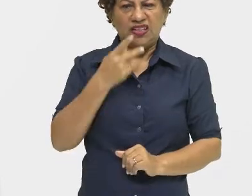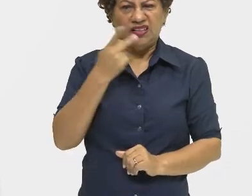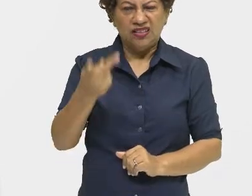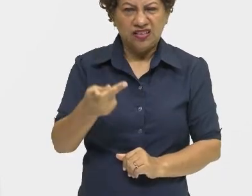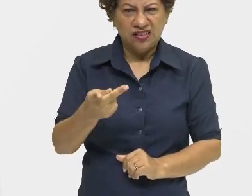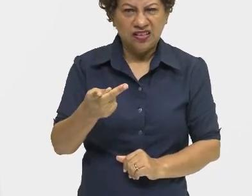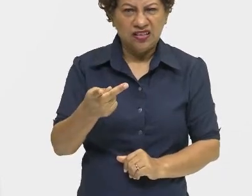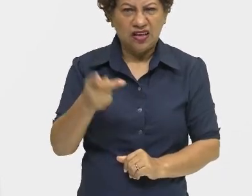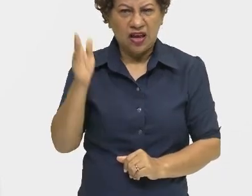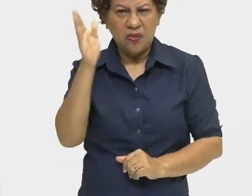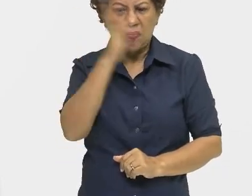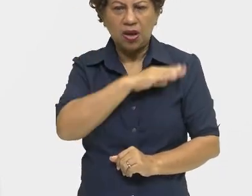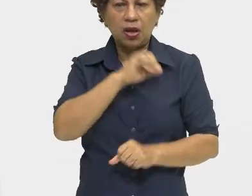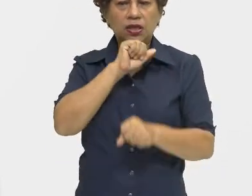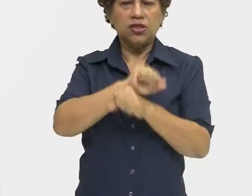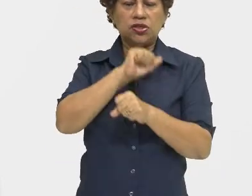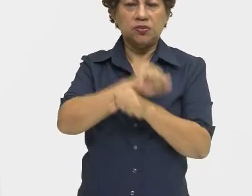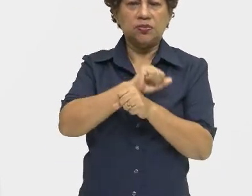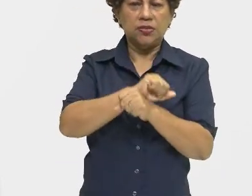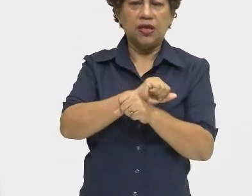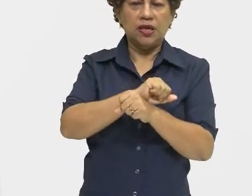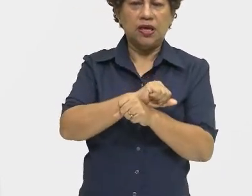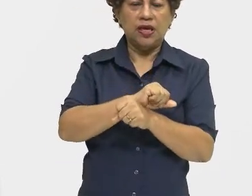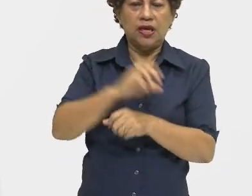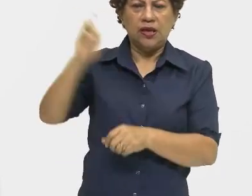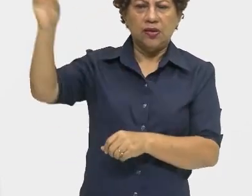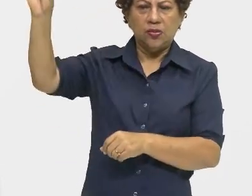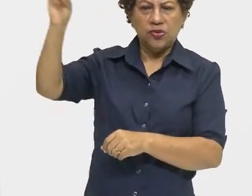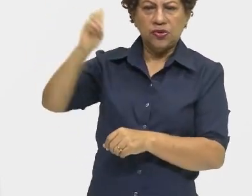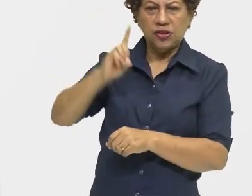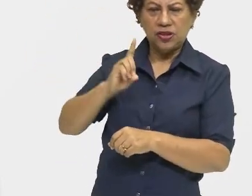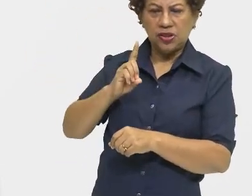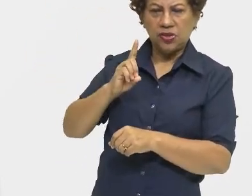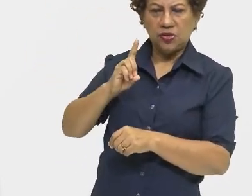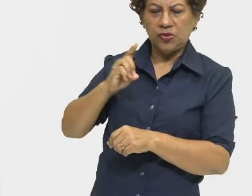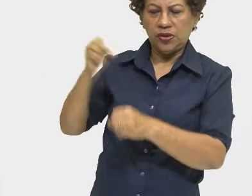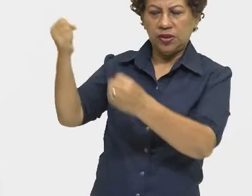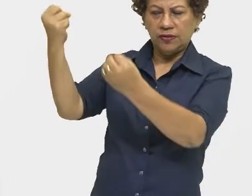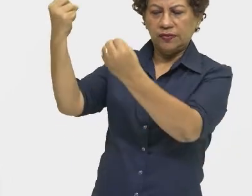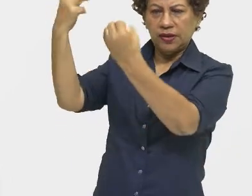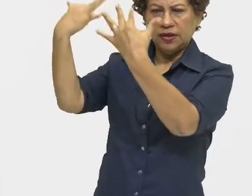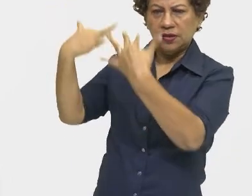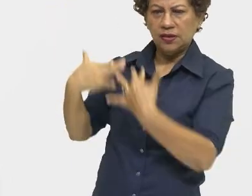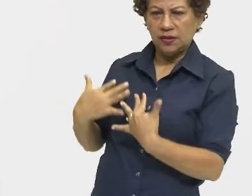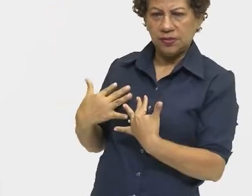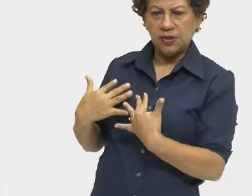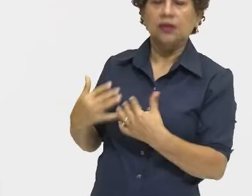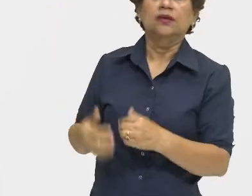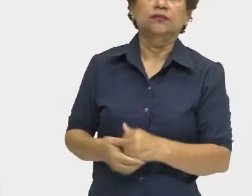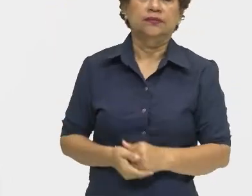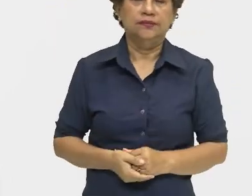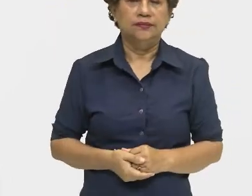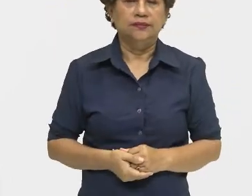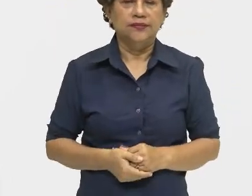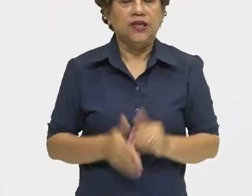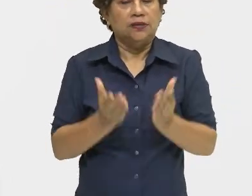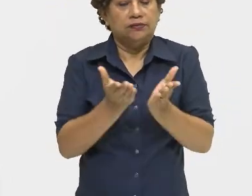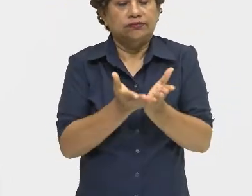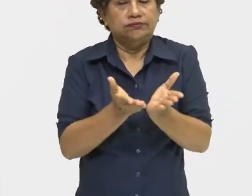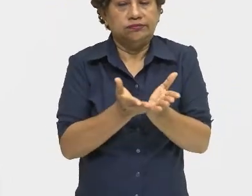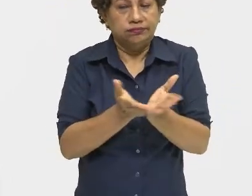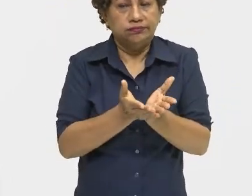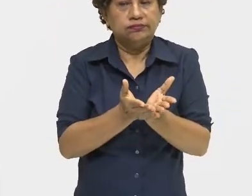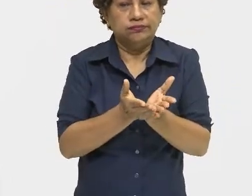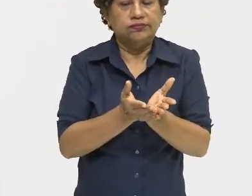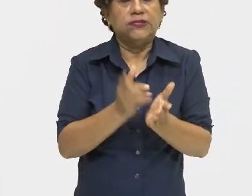pelo Senhor e Ele te livrará. Olha aí, a gente tem um provérbio bíblico. Inclusive, na Bíblia